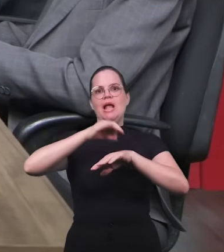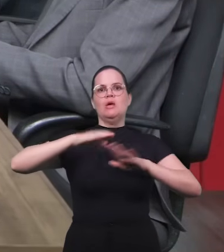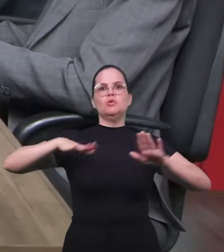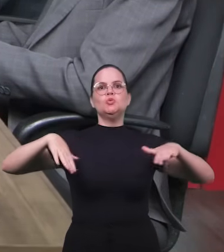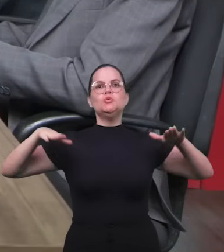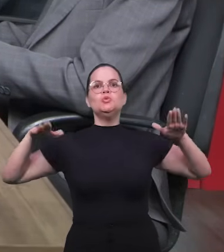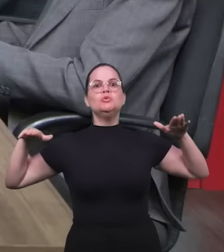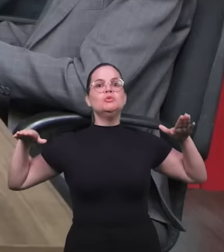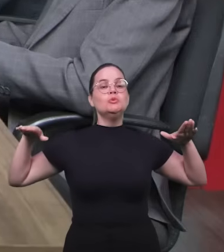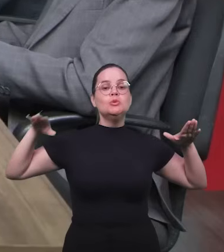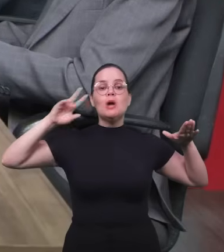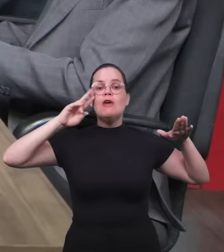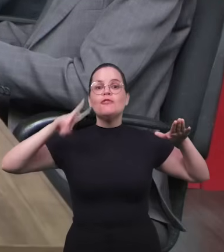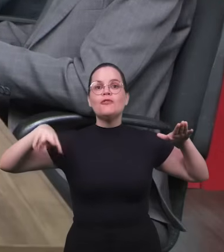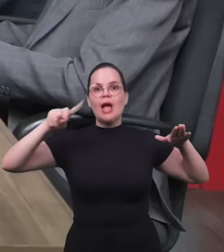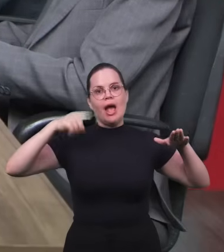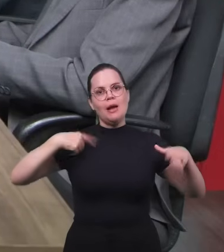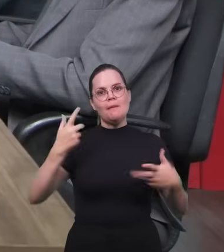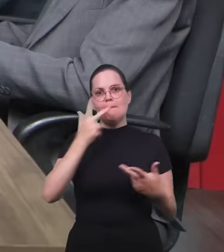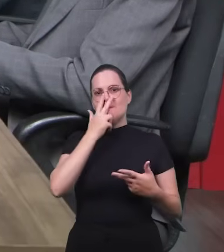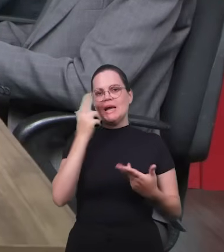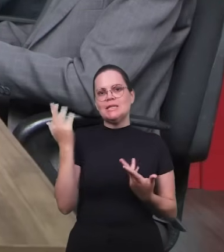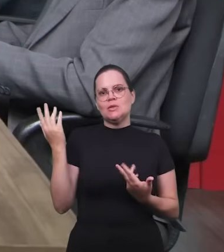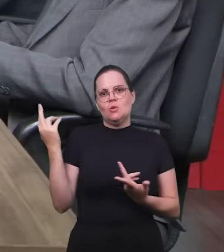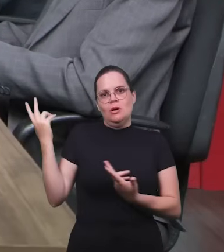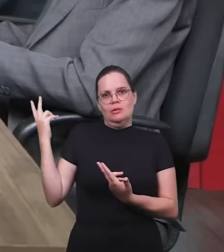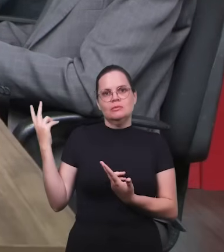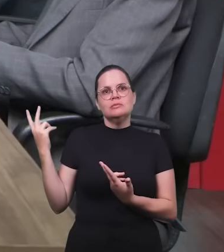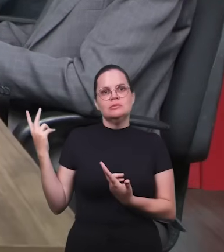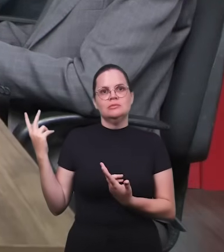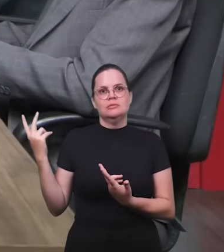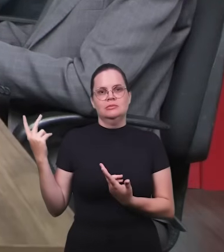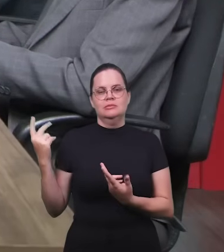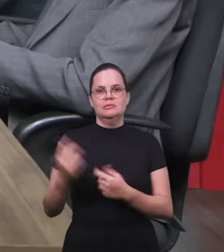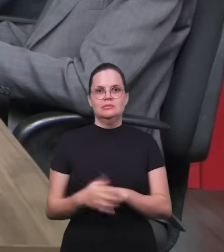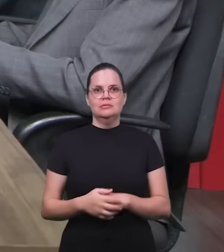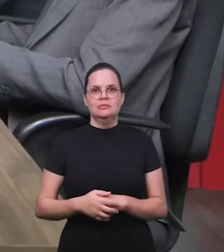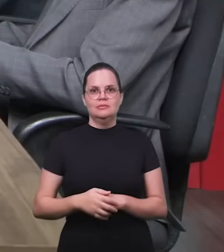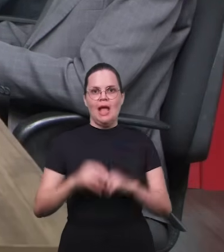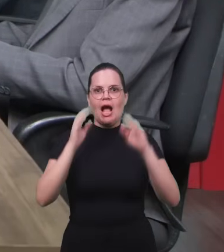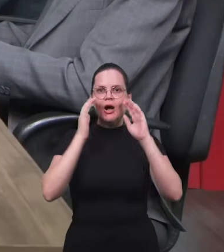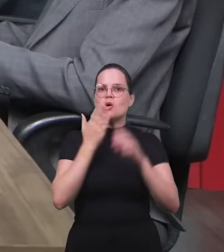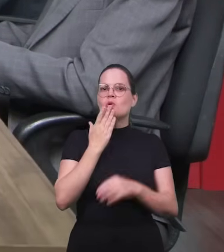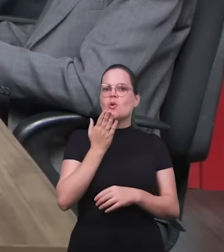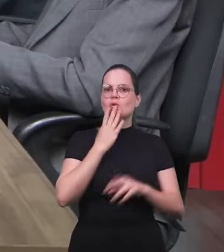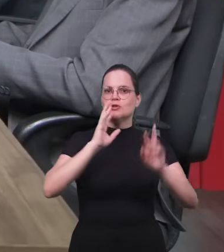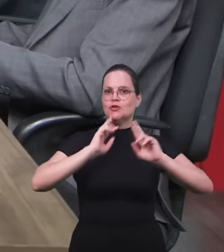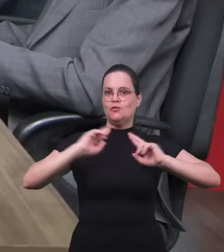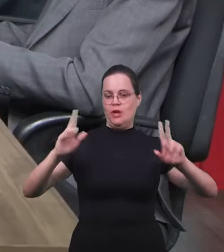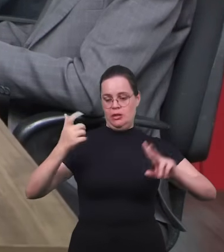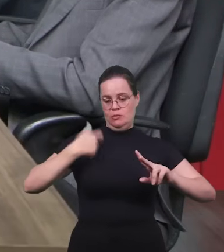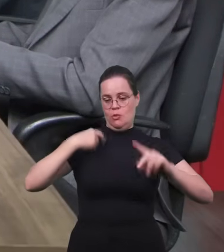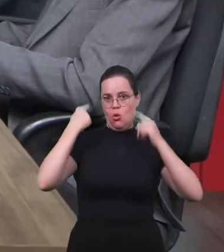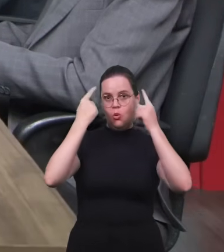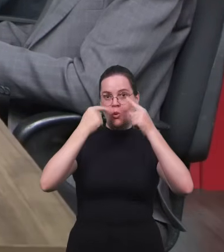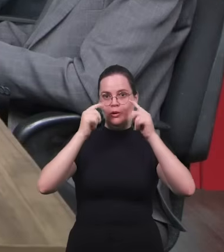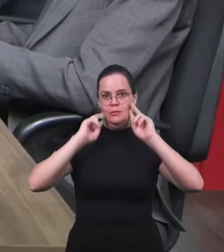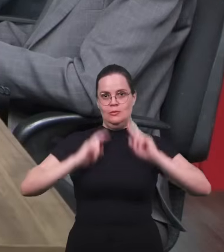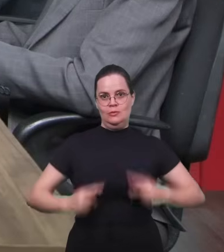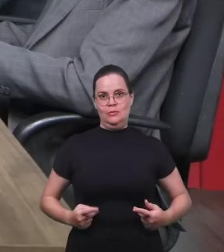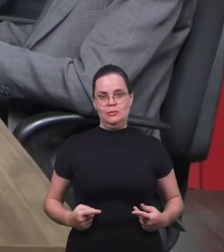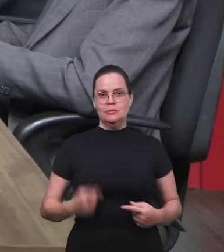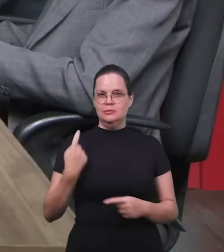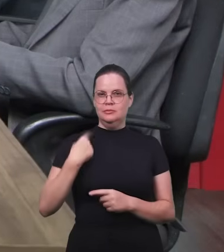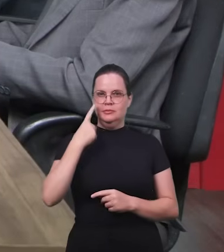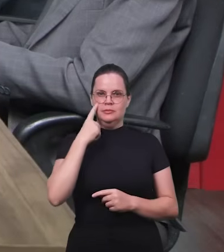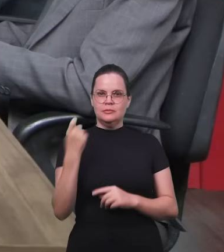detecção de cores pelas abelhas no ultravioleta. Então isso aqui é bem interessante porque, no